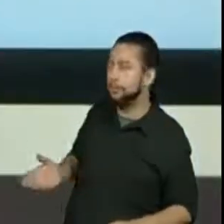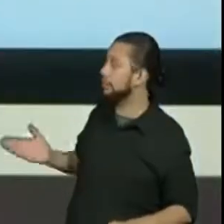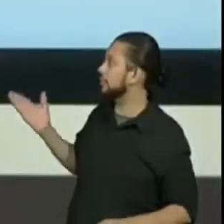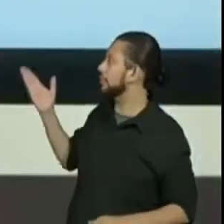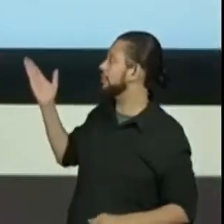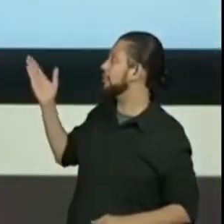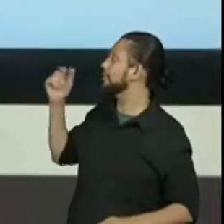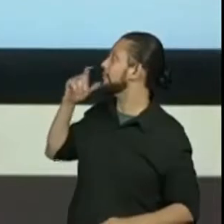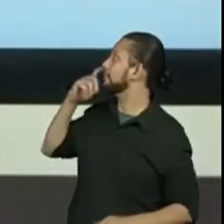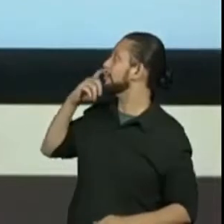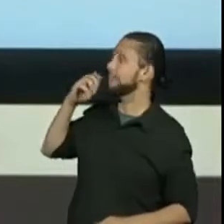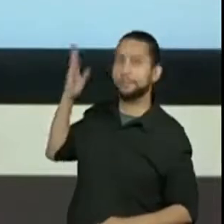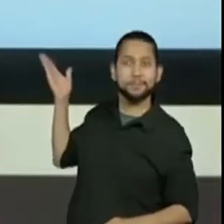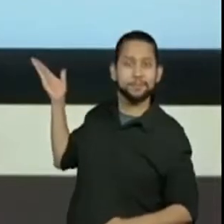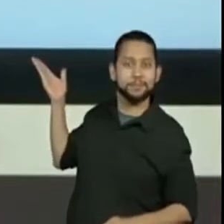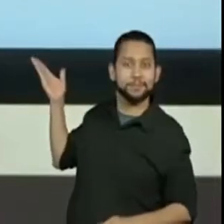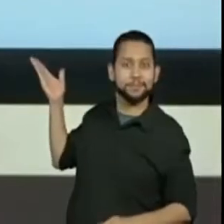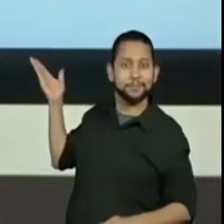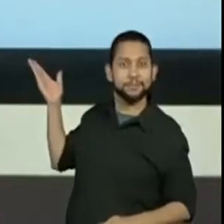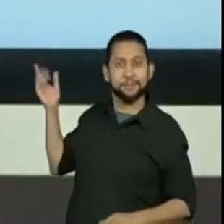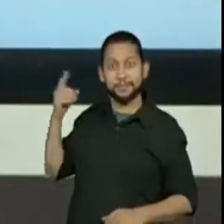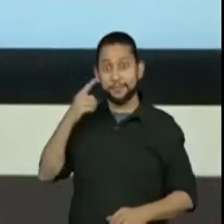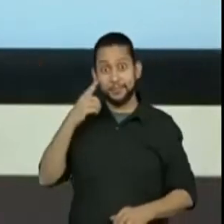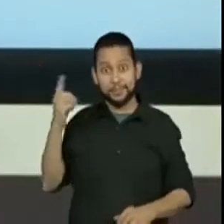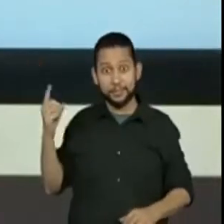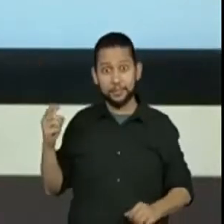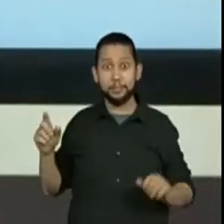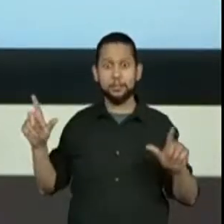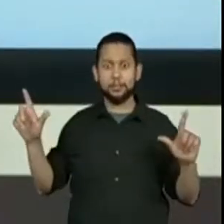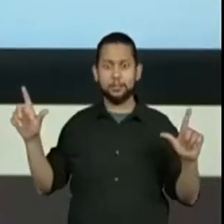Vamos lá, oráculo? Olha só.